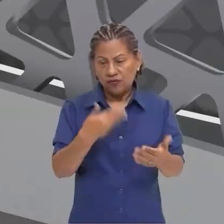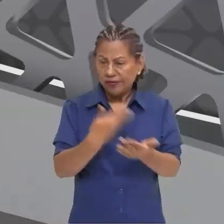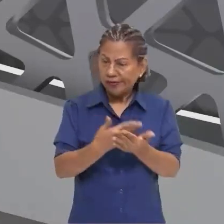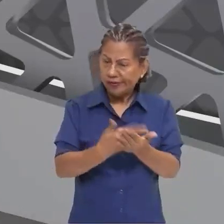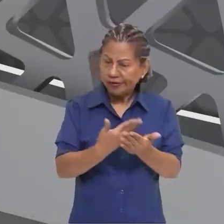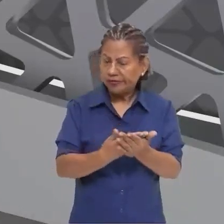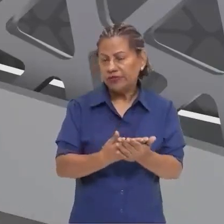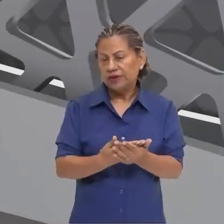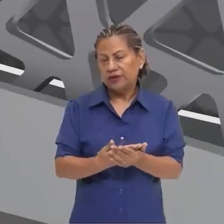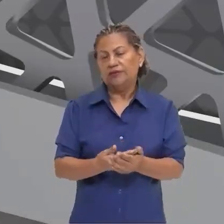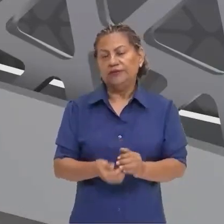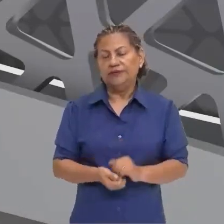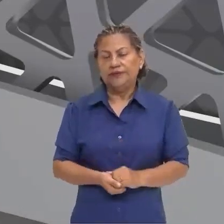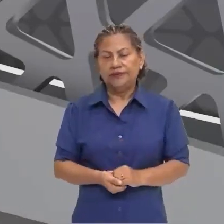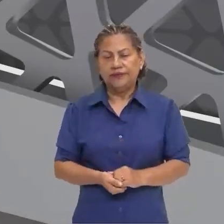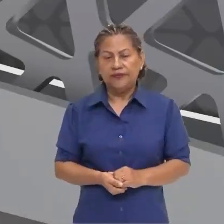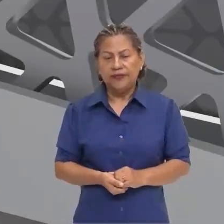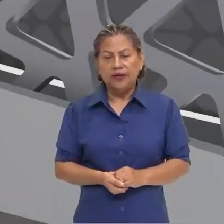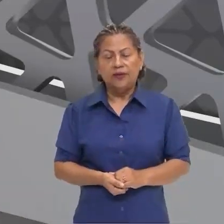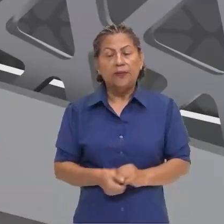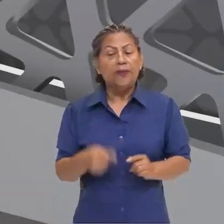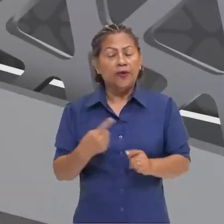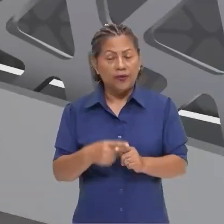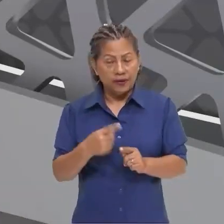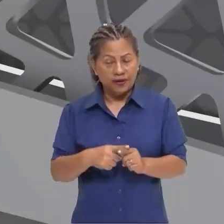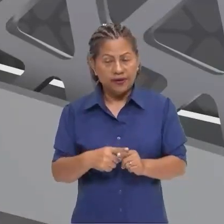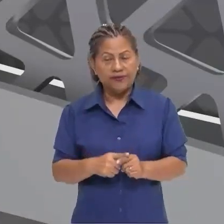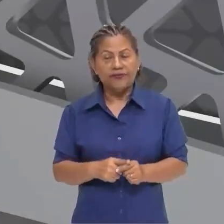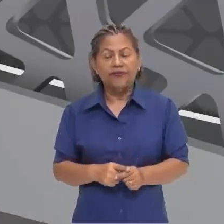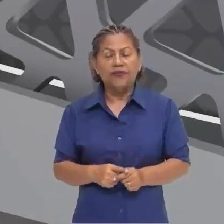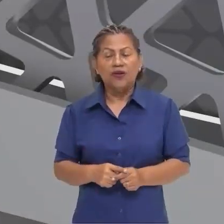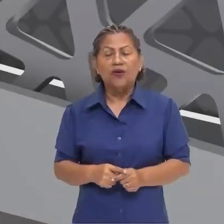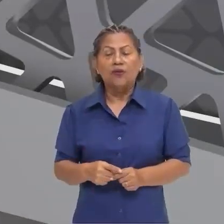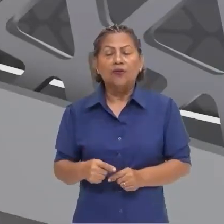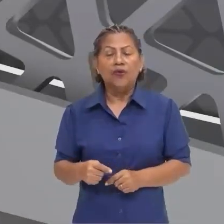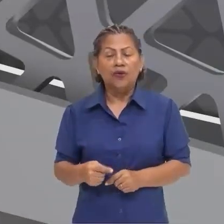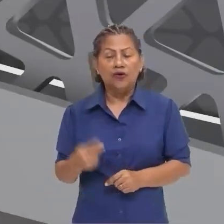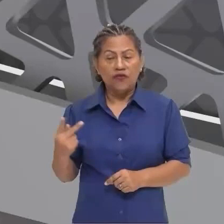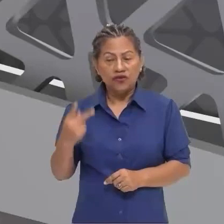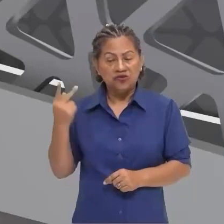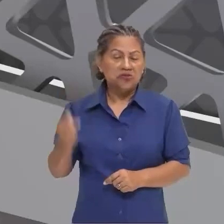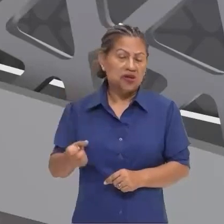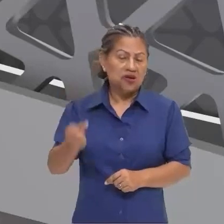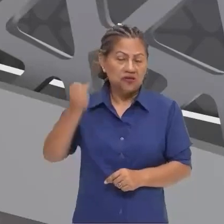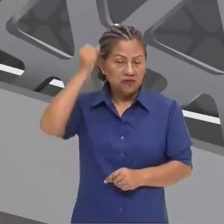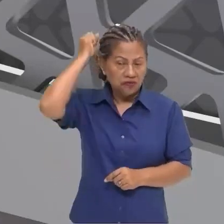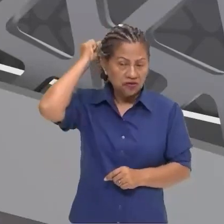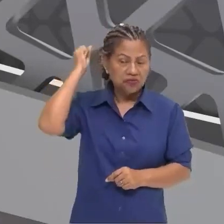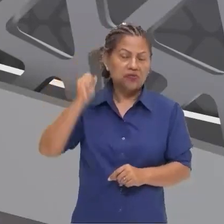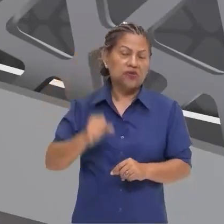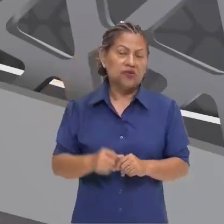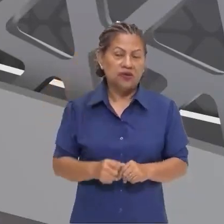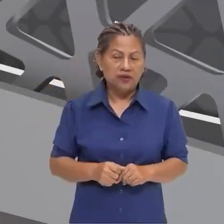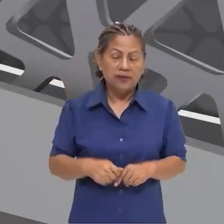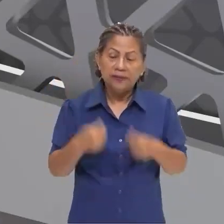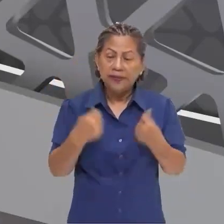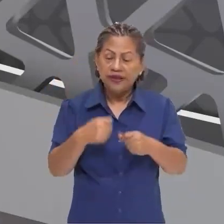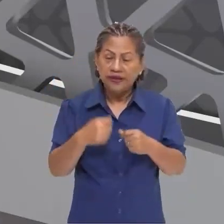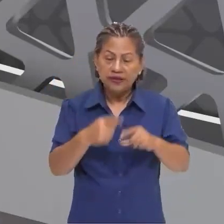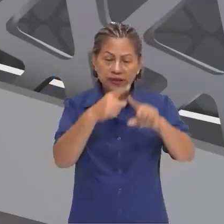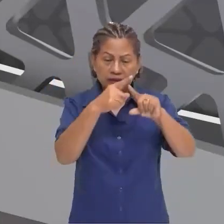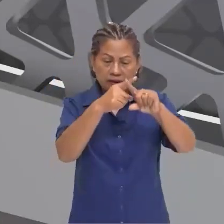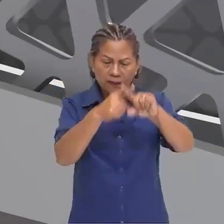estudar. Já que nos vestibulares, os cursos de medicina, os aprovados, eles praticamente gabaritam, ou